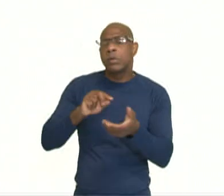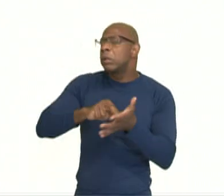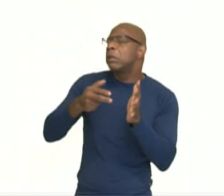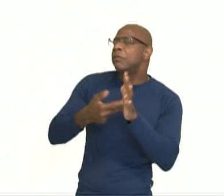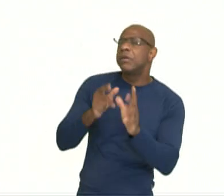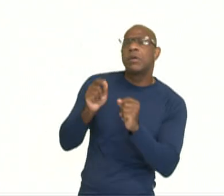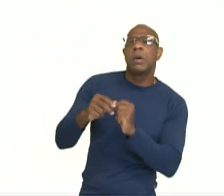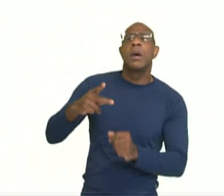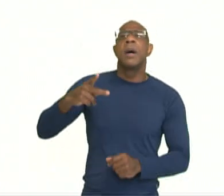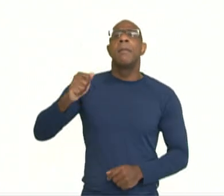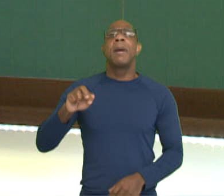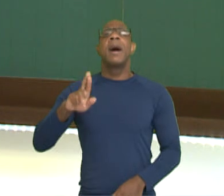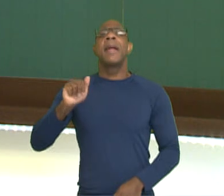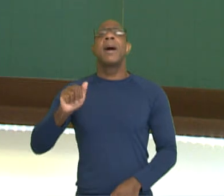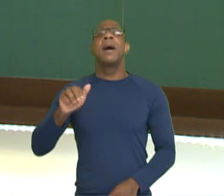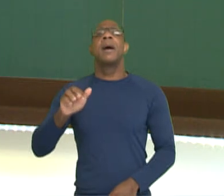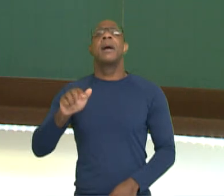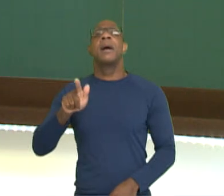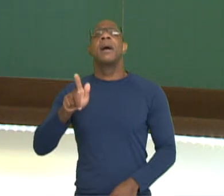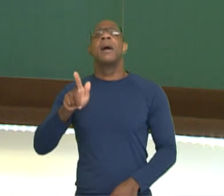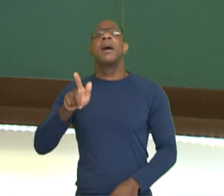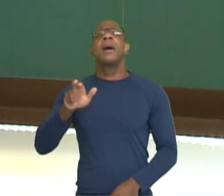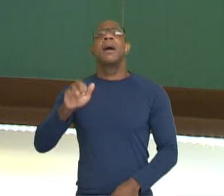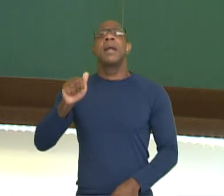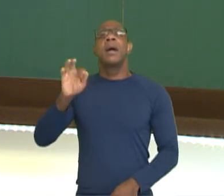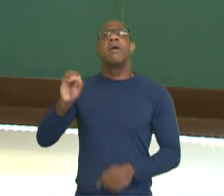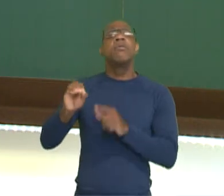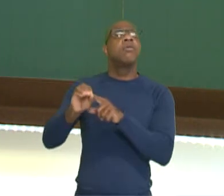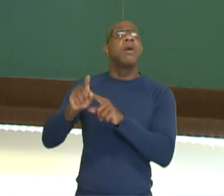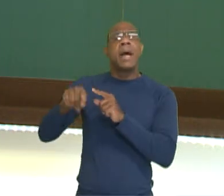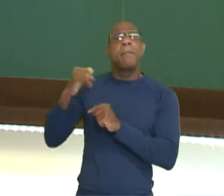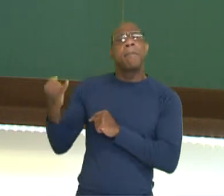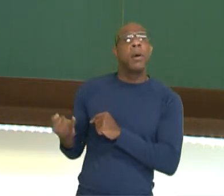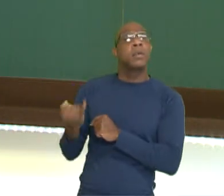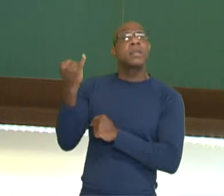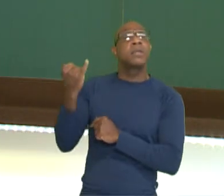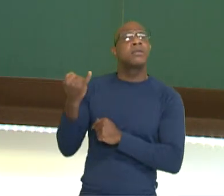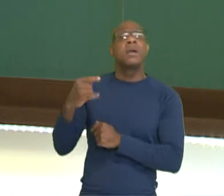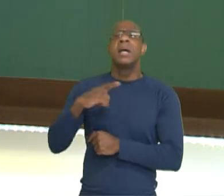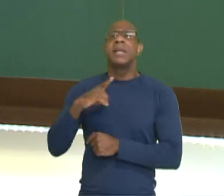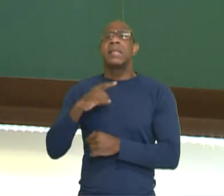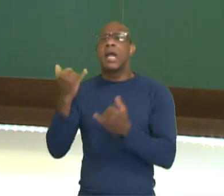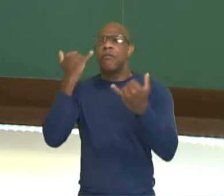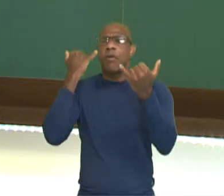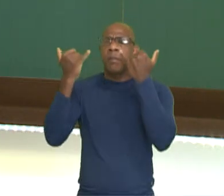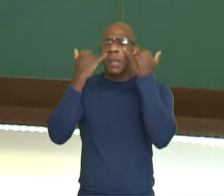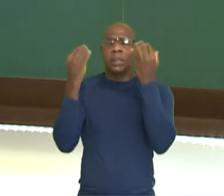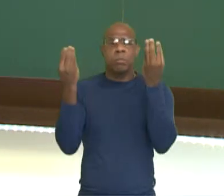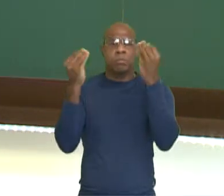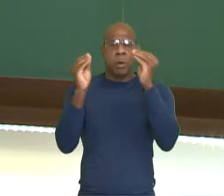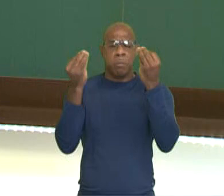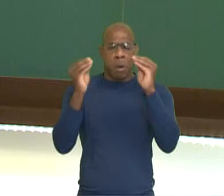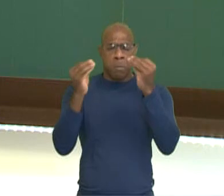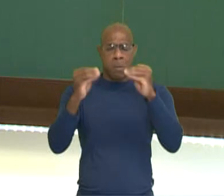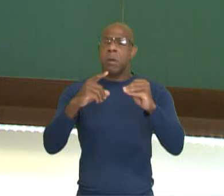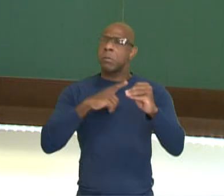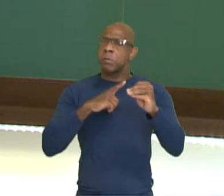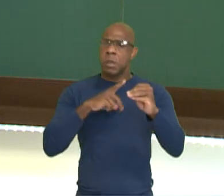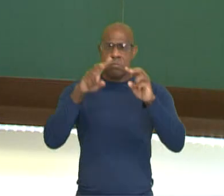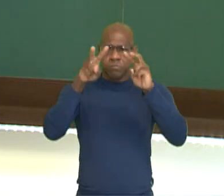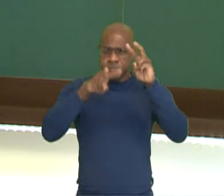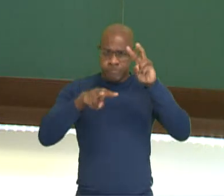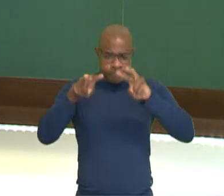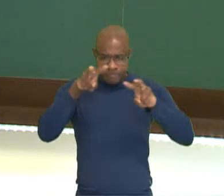perguntado. Esses parágrafos, eles são importantes porque ele vai conter as informações, né,